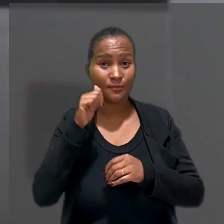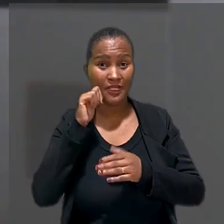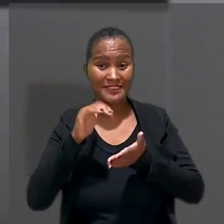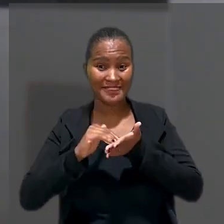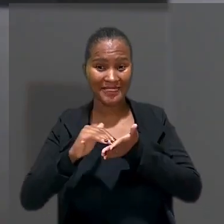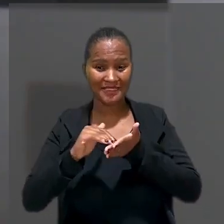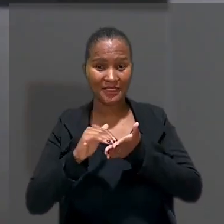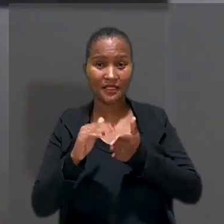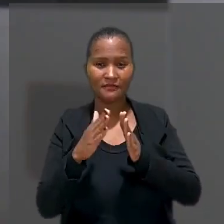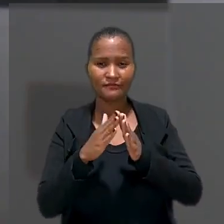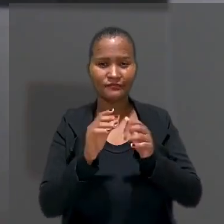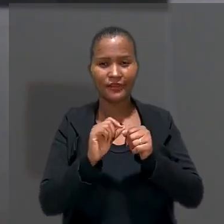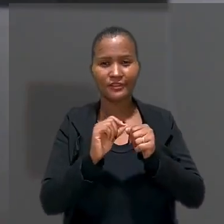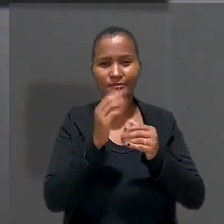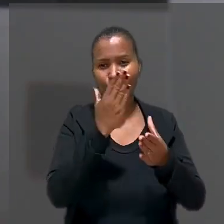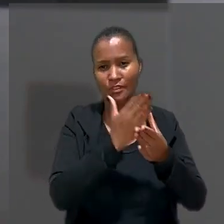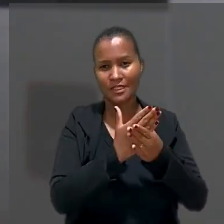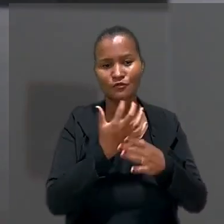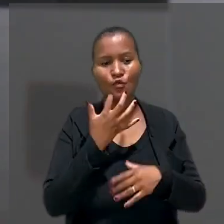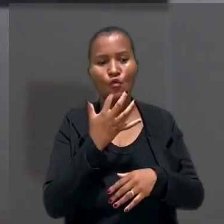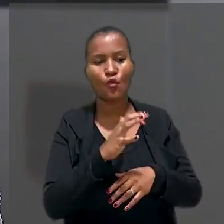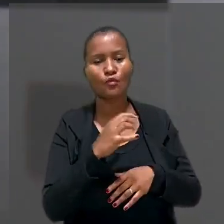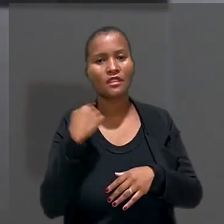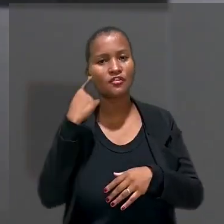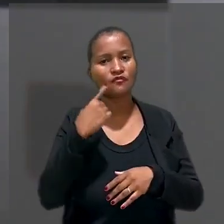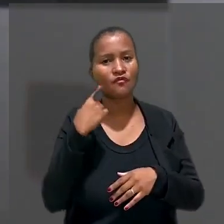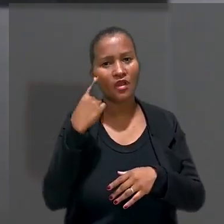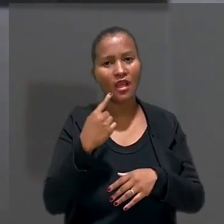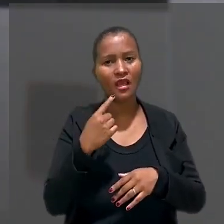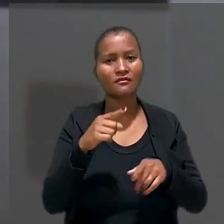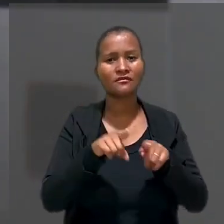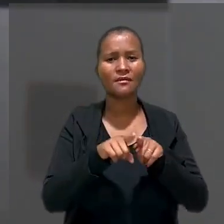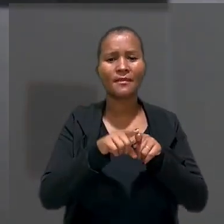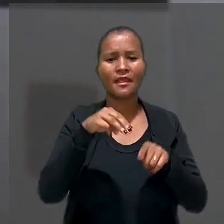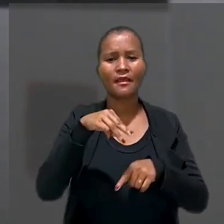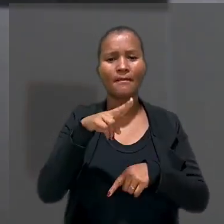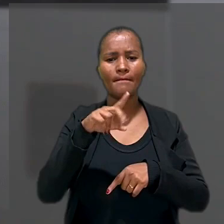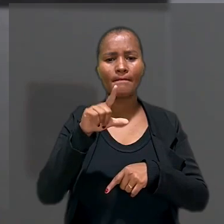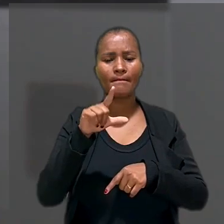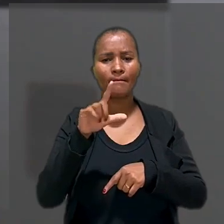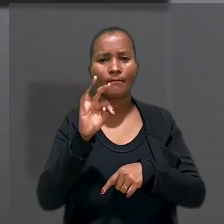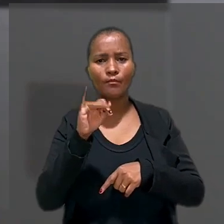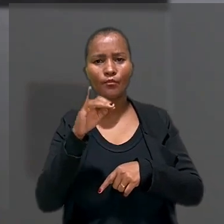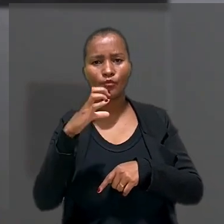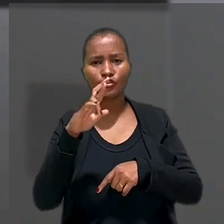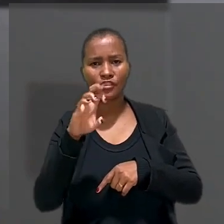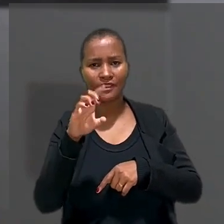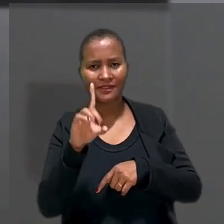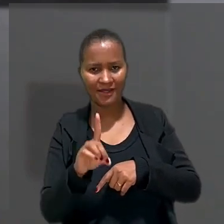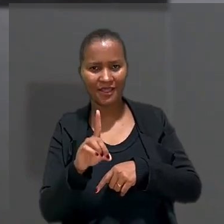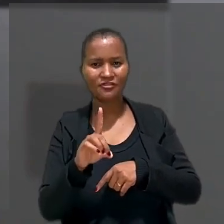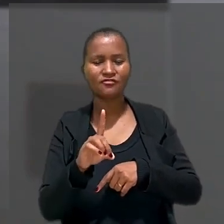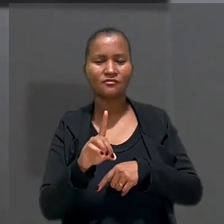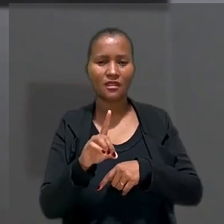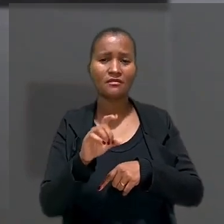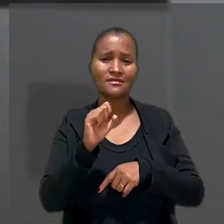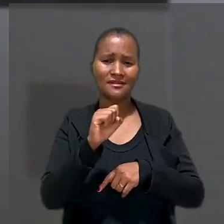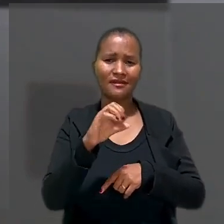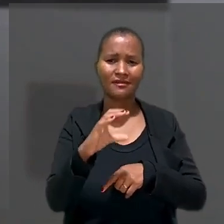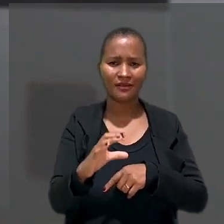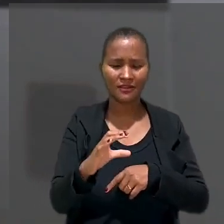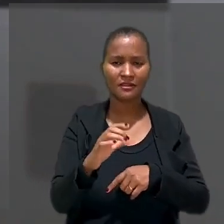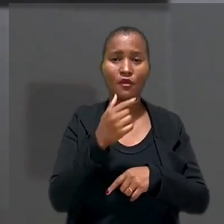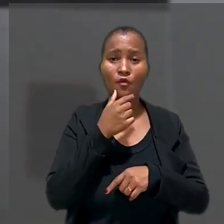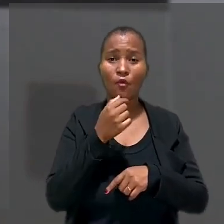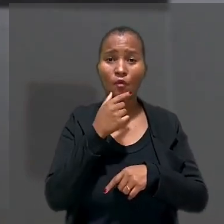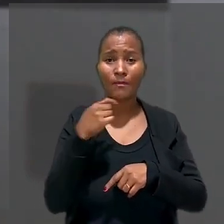A secretária ajuizou a ação contra o advogado e a Multicred, recuperadora de crédito de Jaraguá do Sul, em Santa